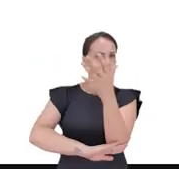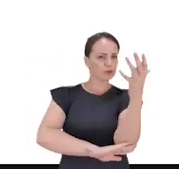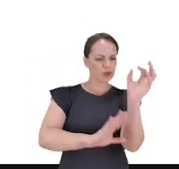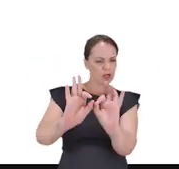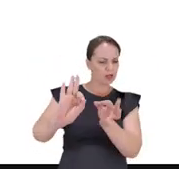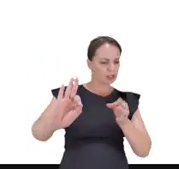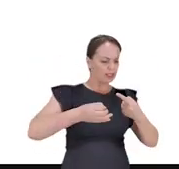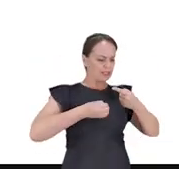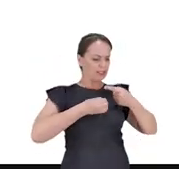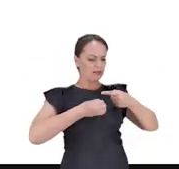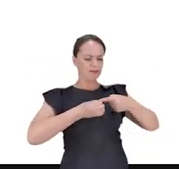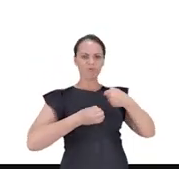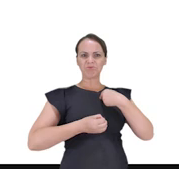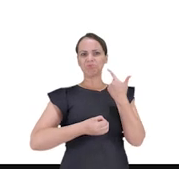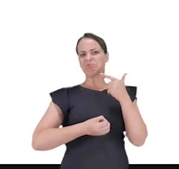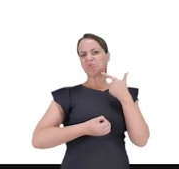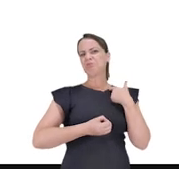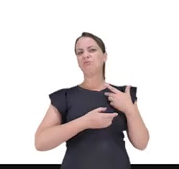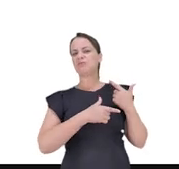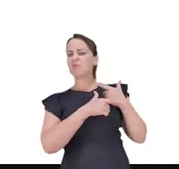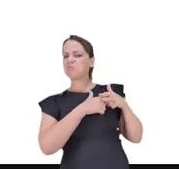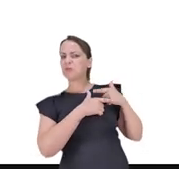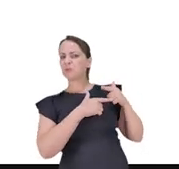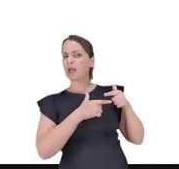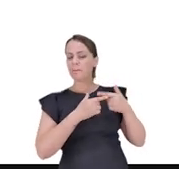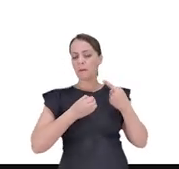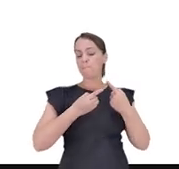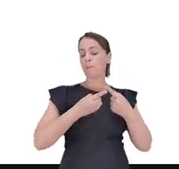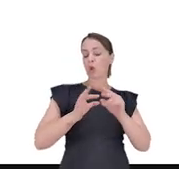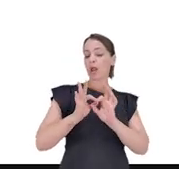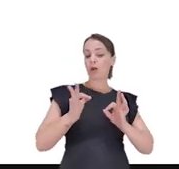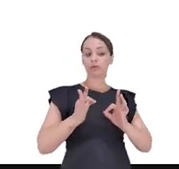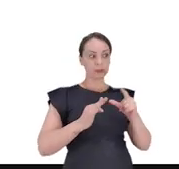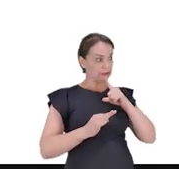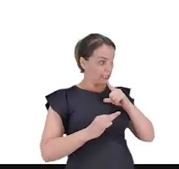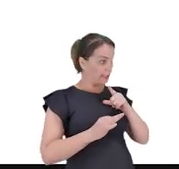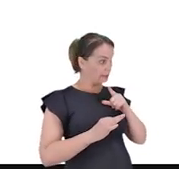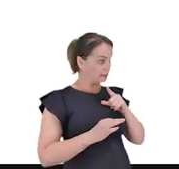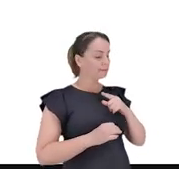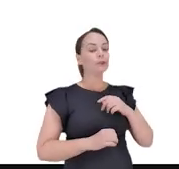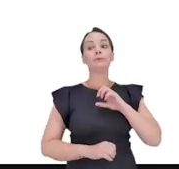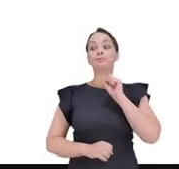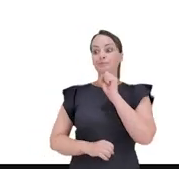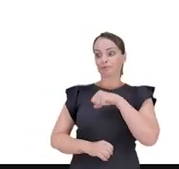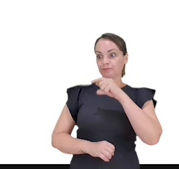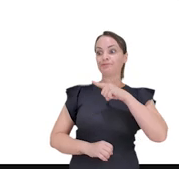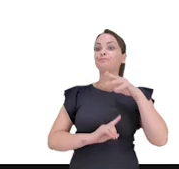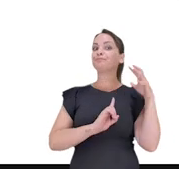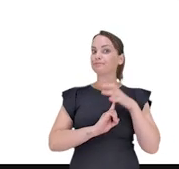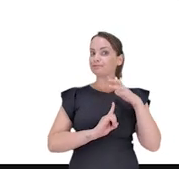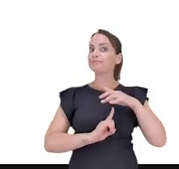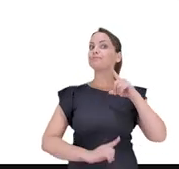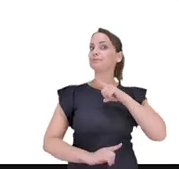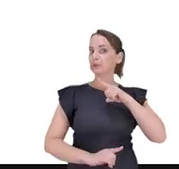ambiente, a gente não tem influência. Tem influência em quem está morando nas grandes cidades? Tem influência. Na verdade,